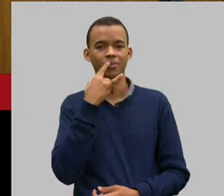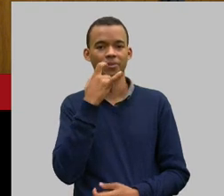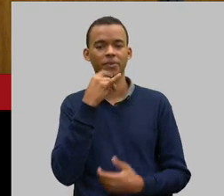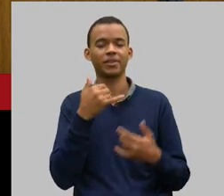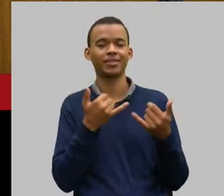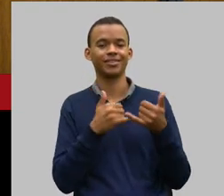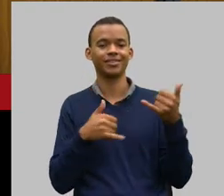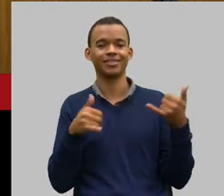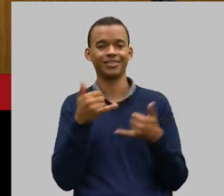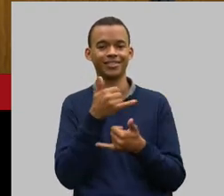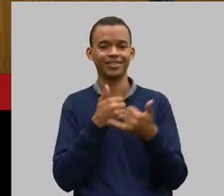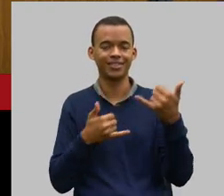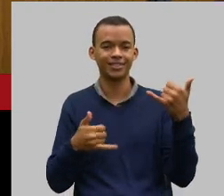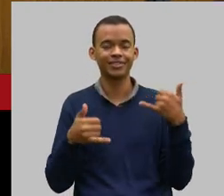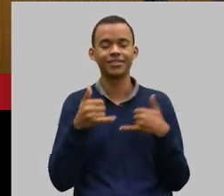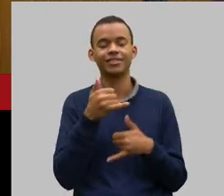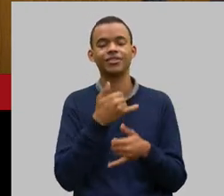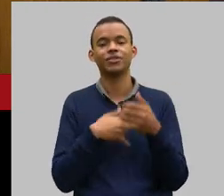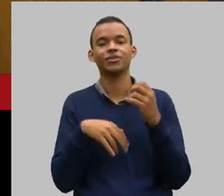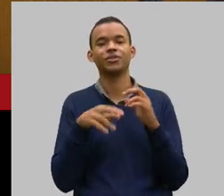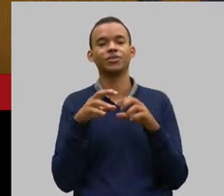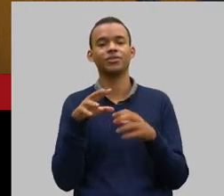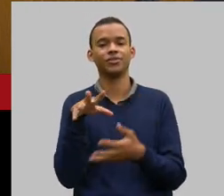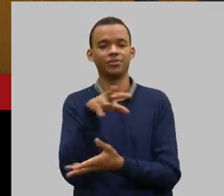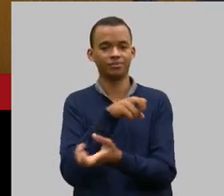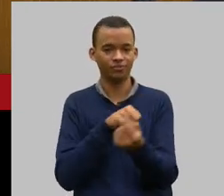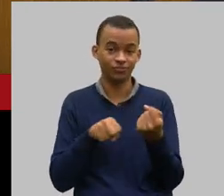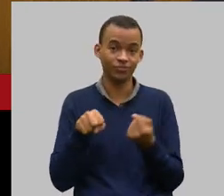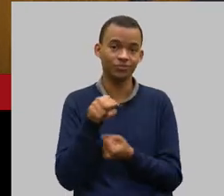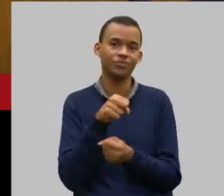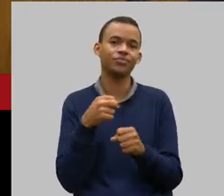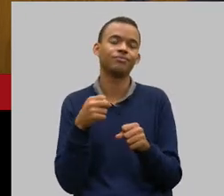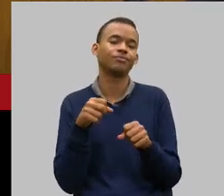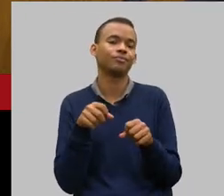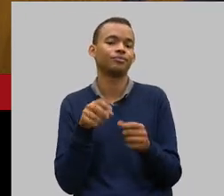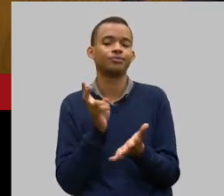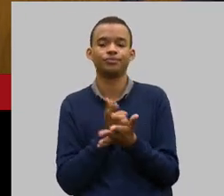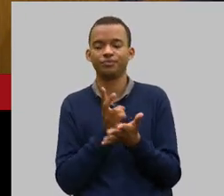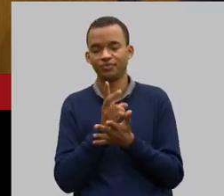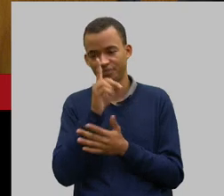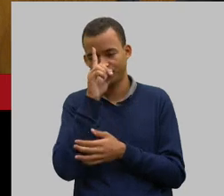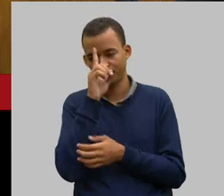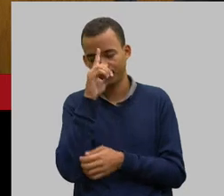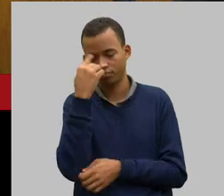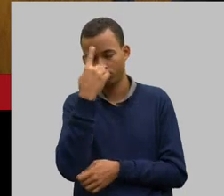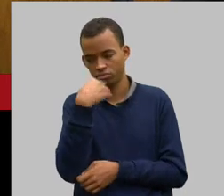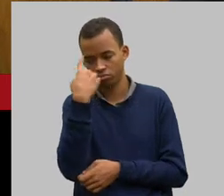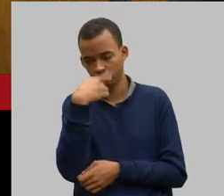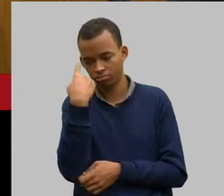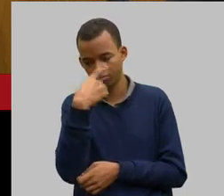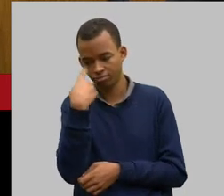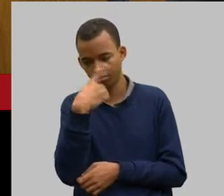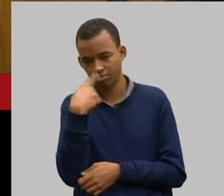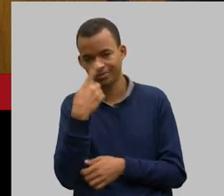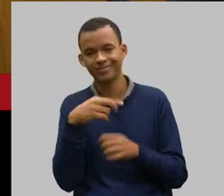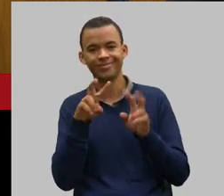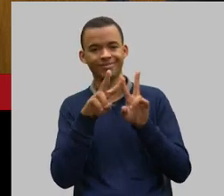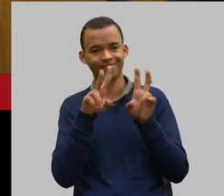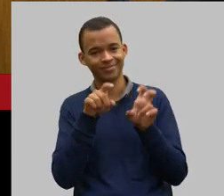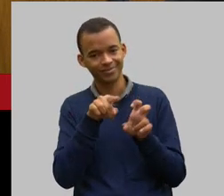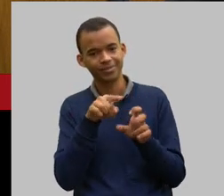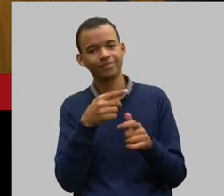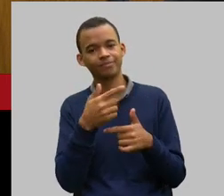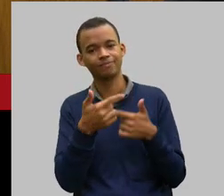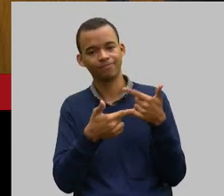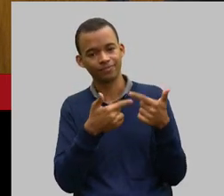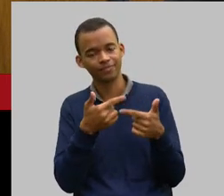ele com certeza ele trata isso 24 horas do seu dia então ten me orgulho de ser membro dess comissão de meninas energia